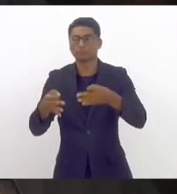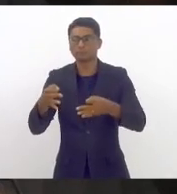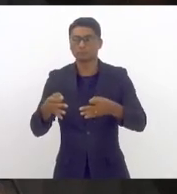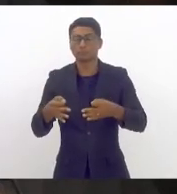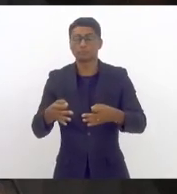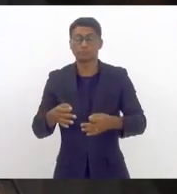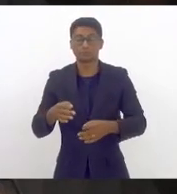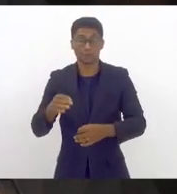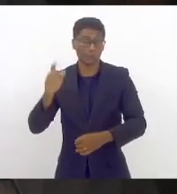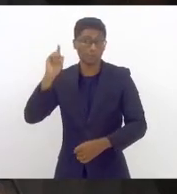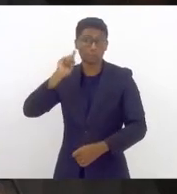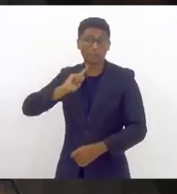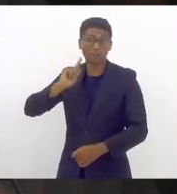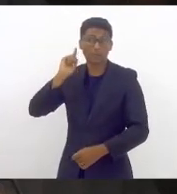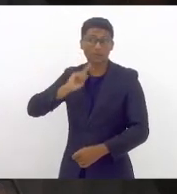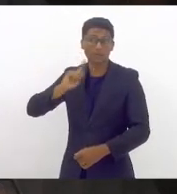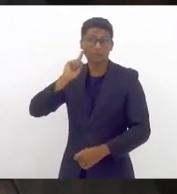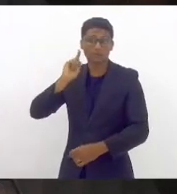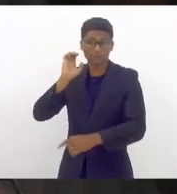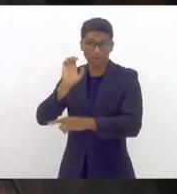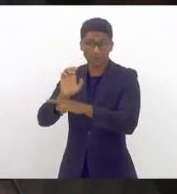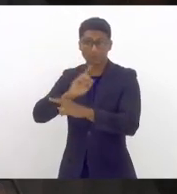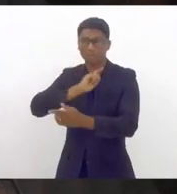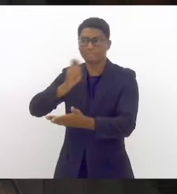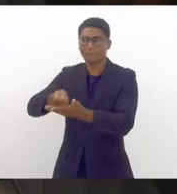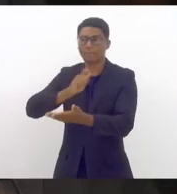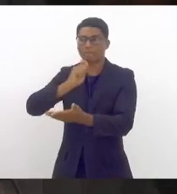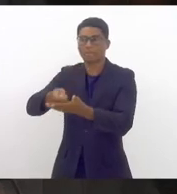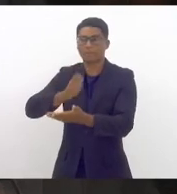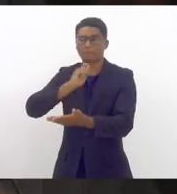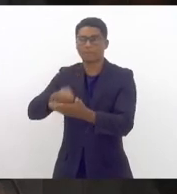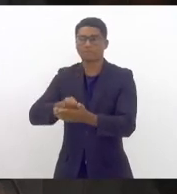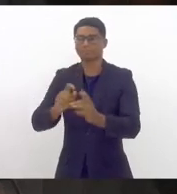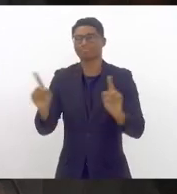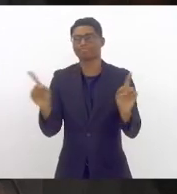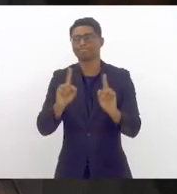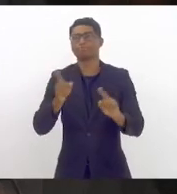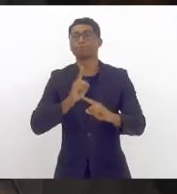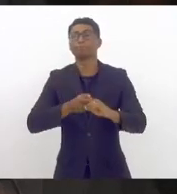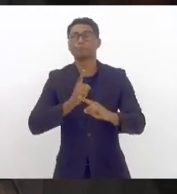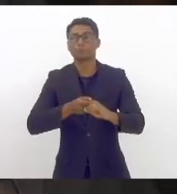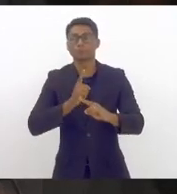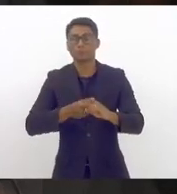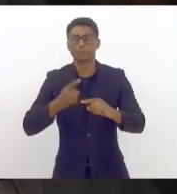dívida por também decisão do supremo